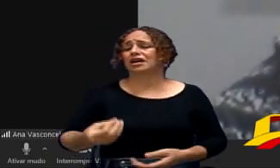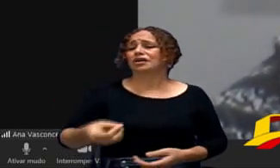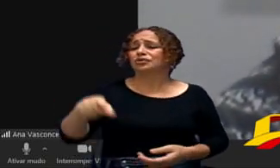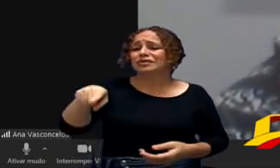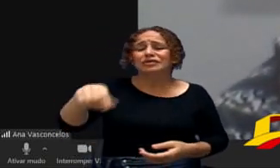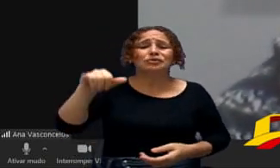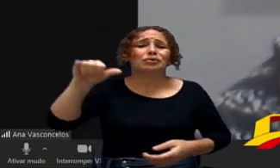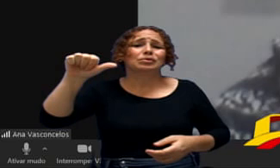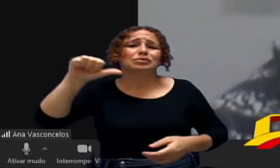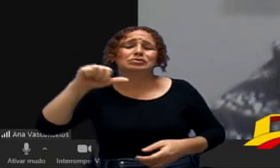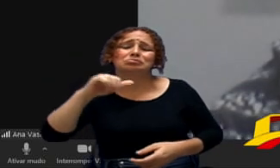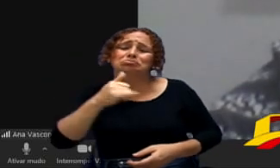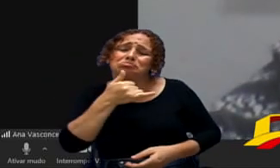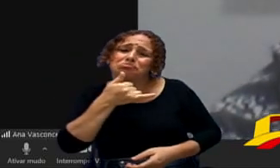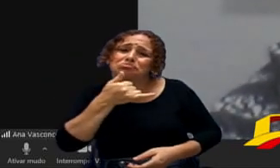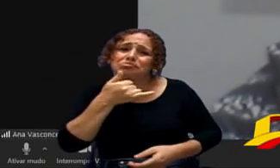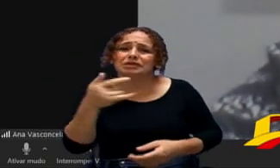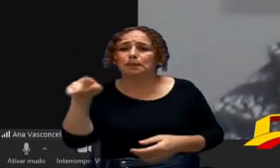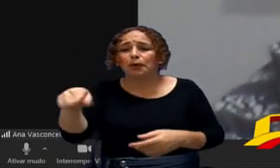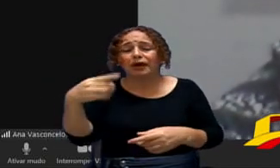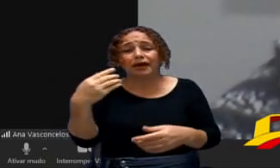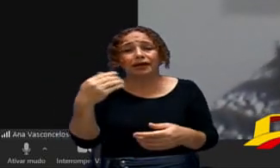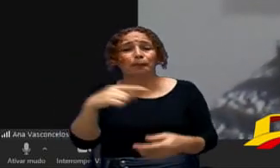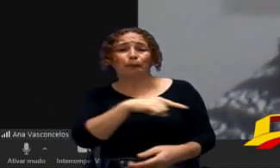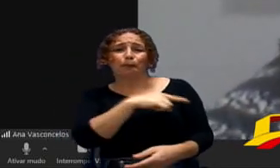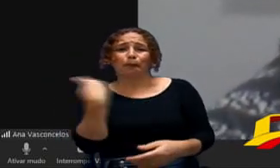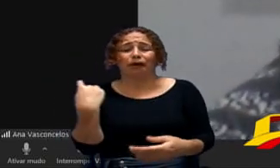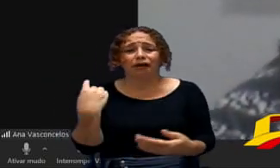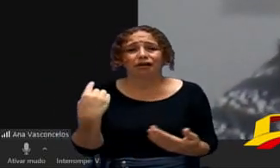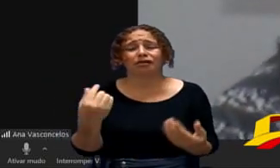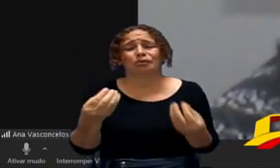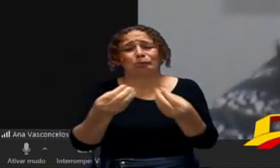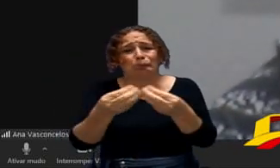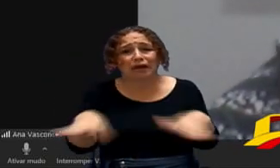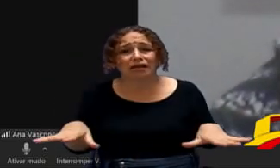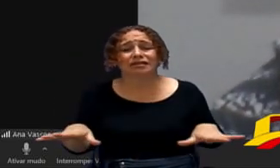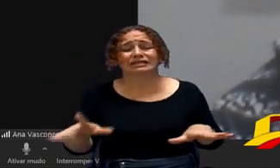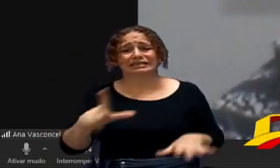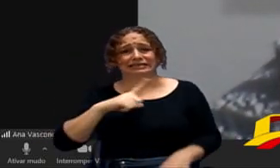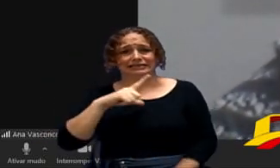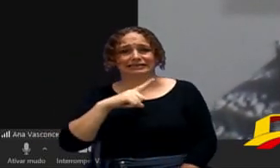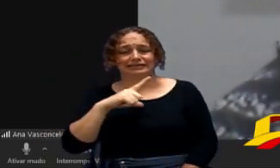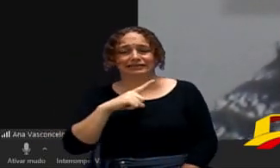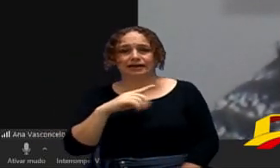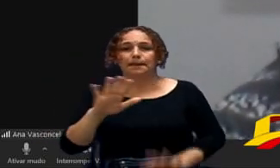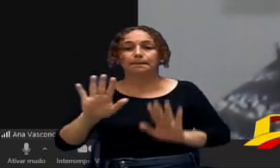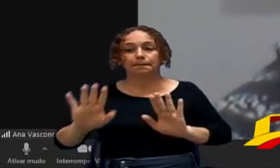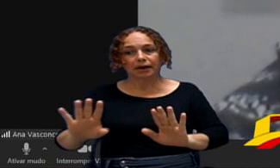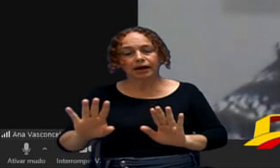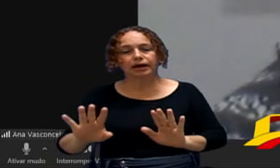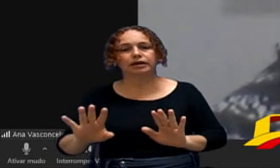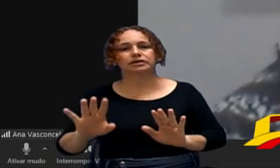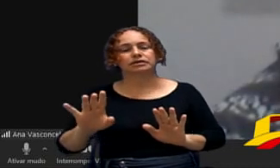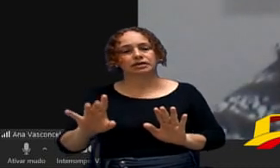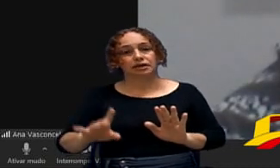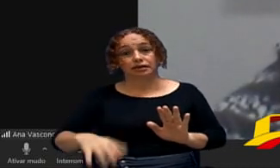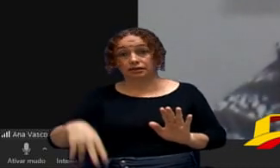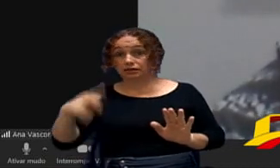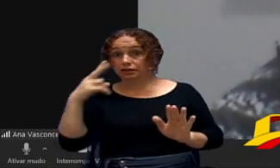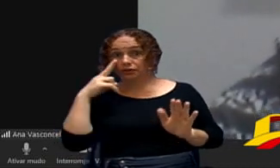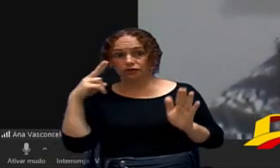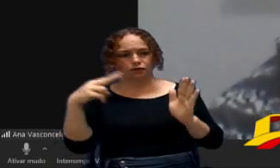É, eu vejo que sobre os argumentos jurídicos e técnicos, não há o que se falar na permanência do Sandro no zoológico de